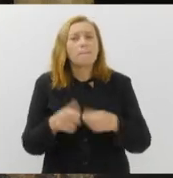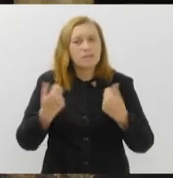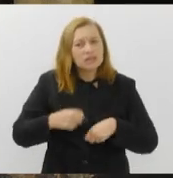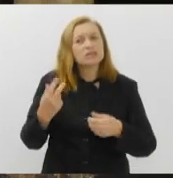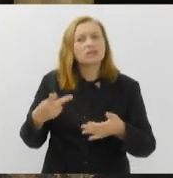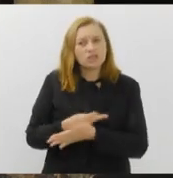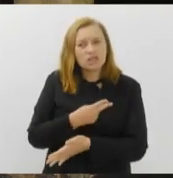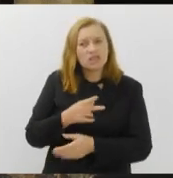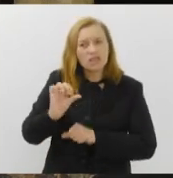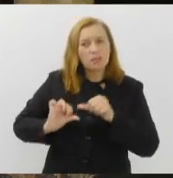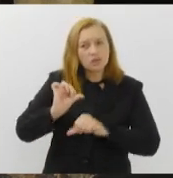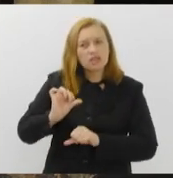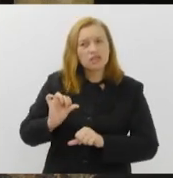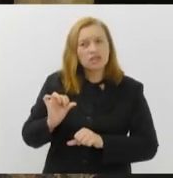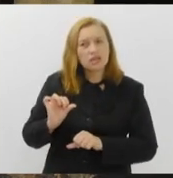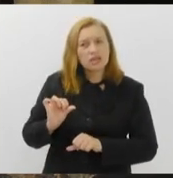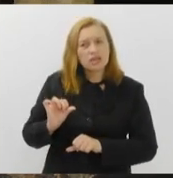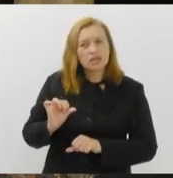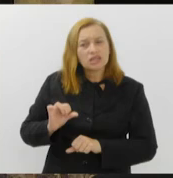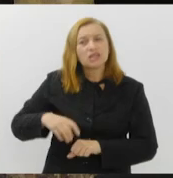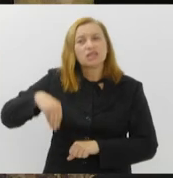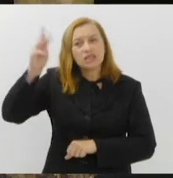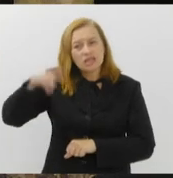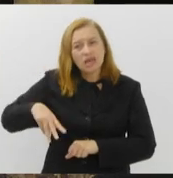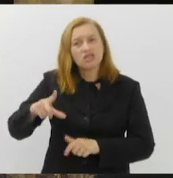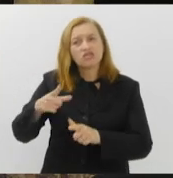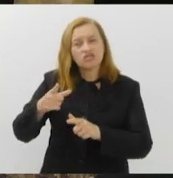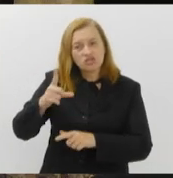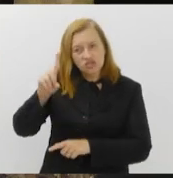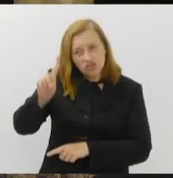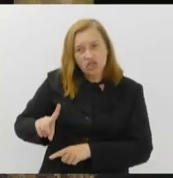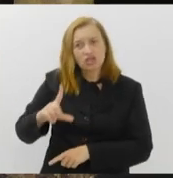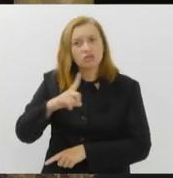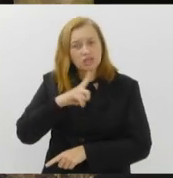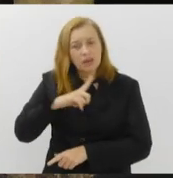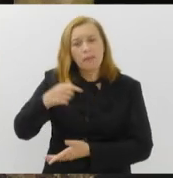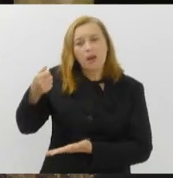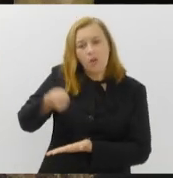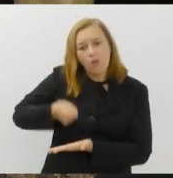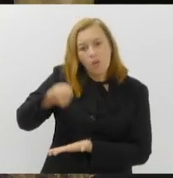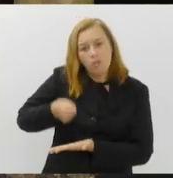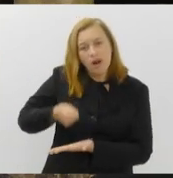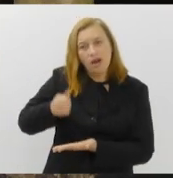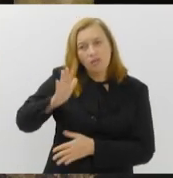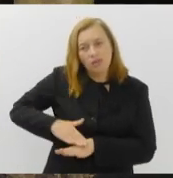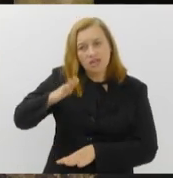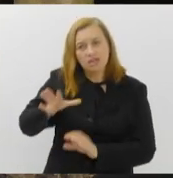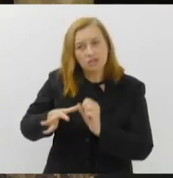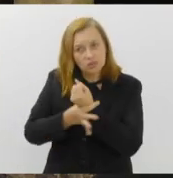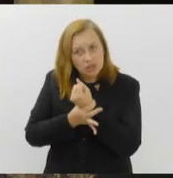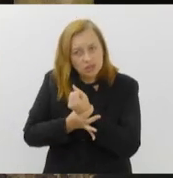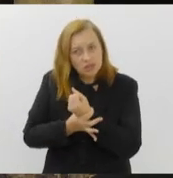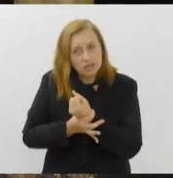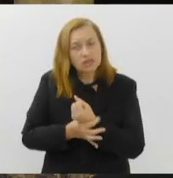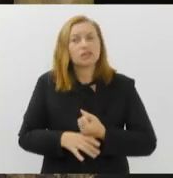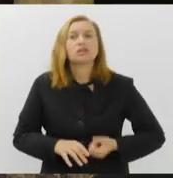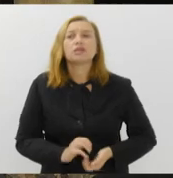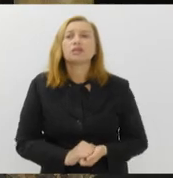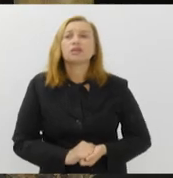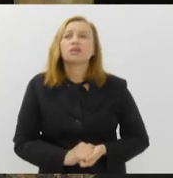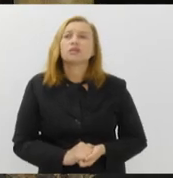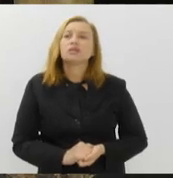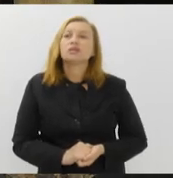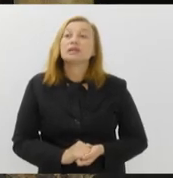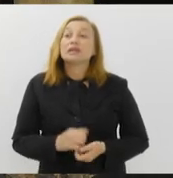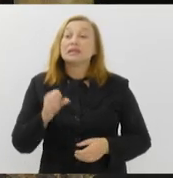acontecer, essa mudança de chave, tanto de quem detém o direito, para poder cobrar com mais segurança os seus direitos. Tá? E